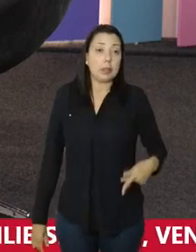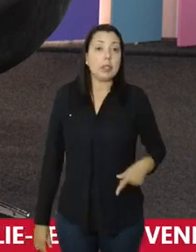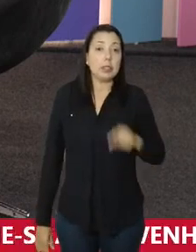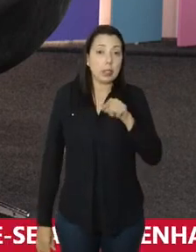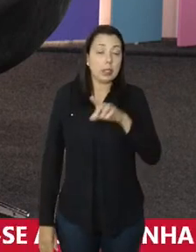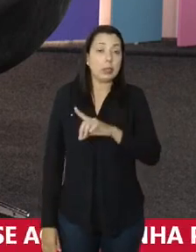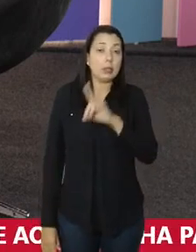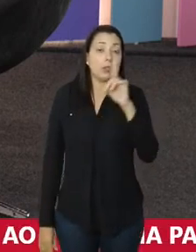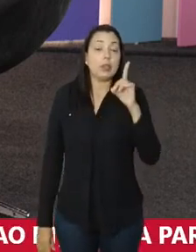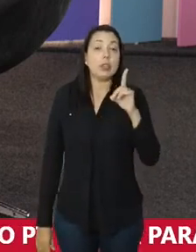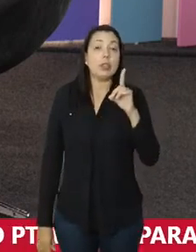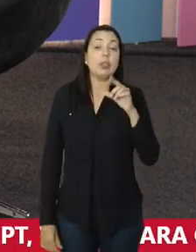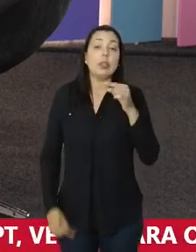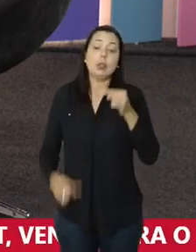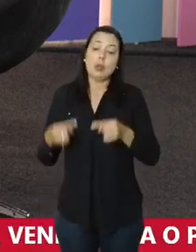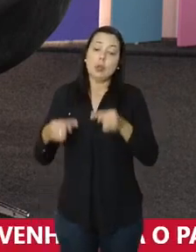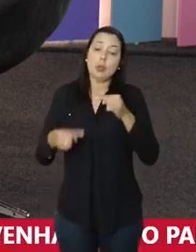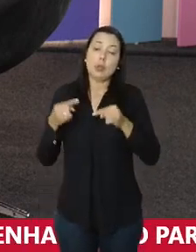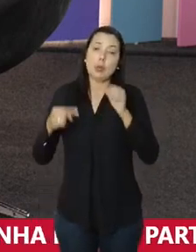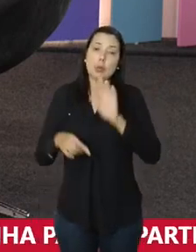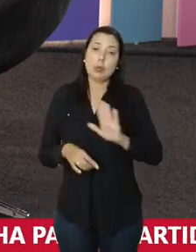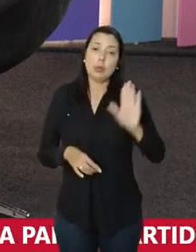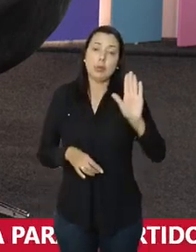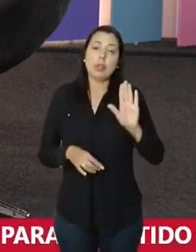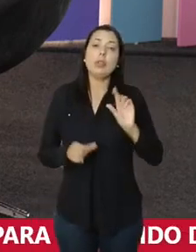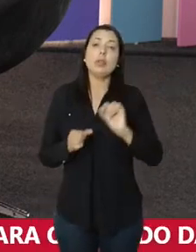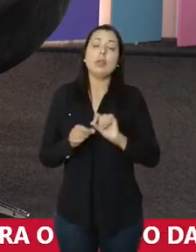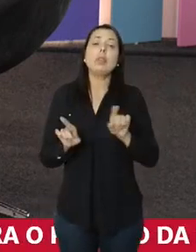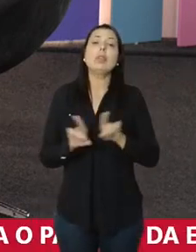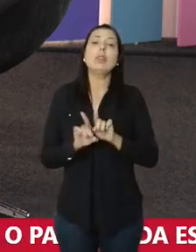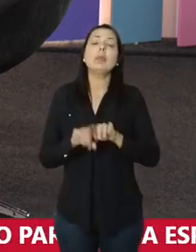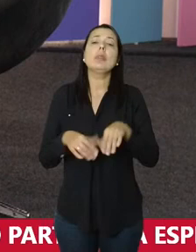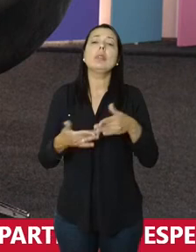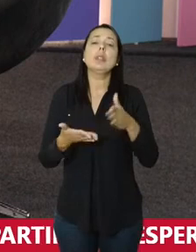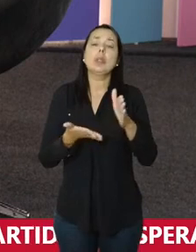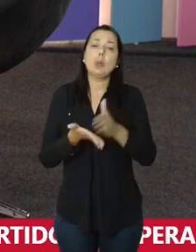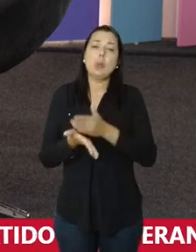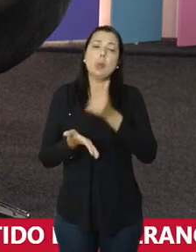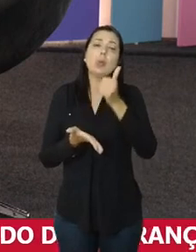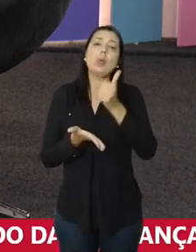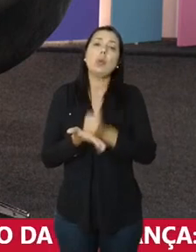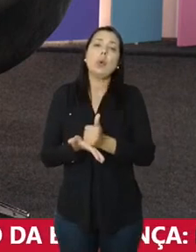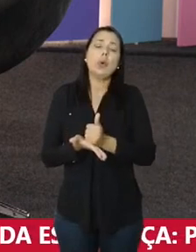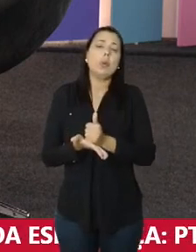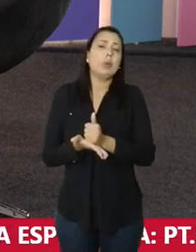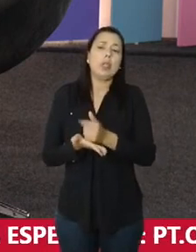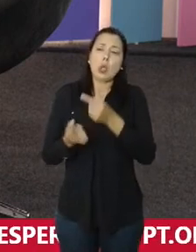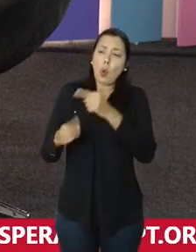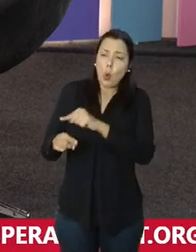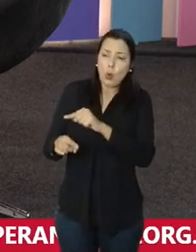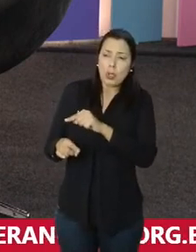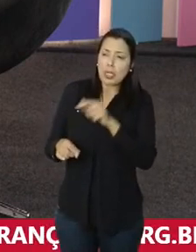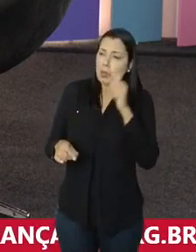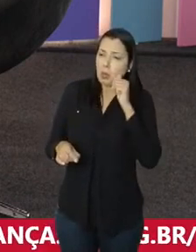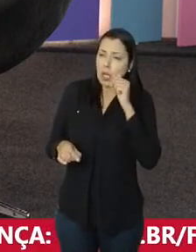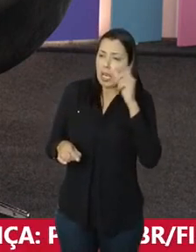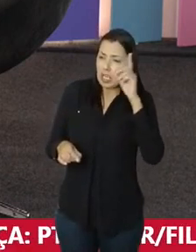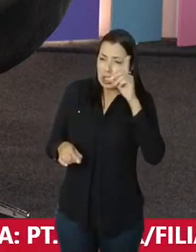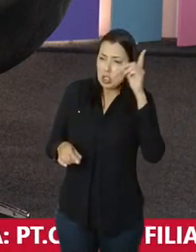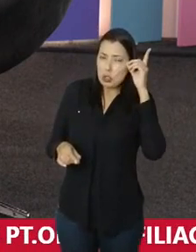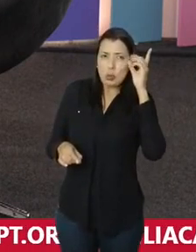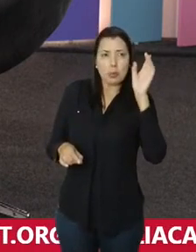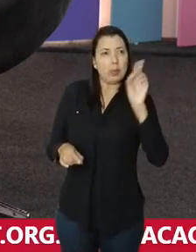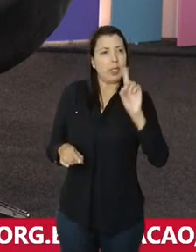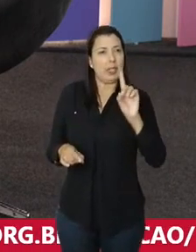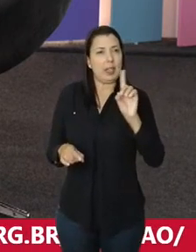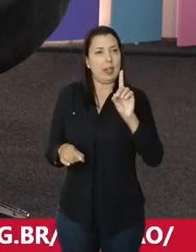né, aquele discurso profético quando ela fez, que o golpe não era contra ela, Dilma por